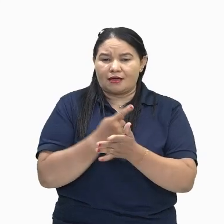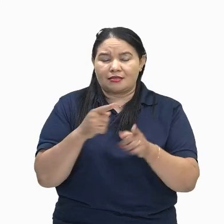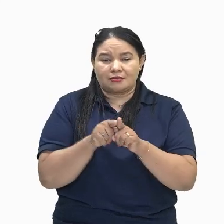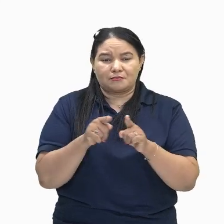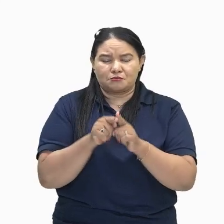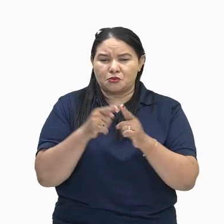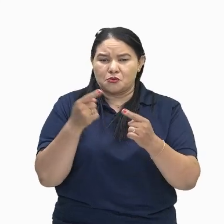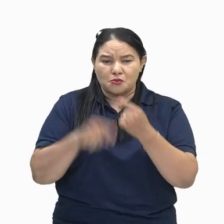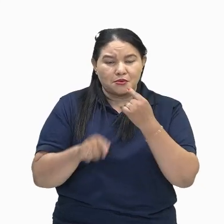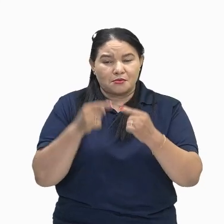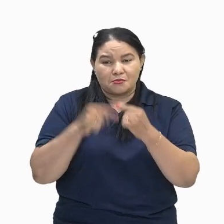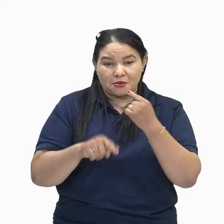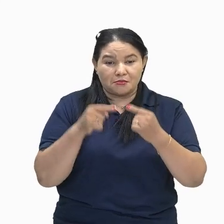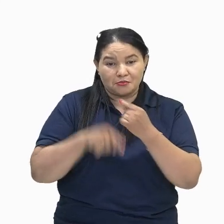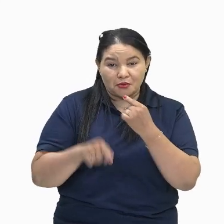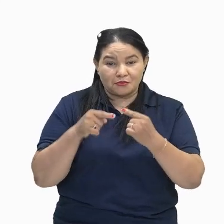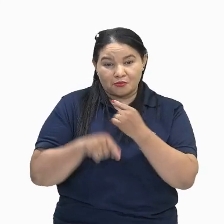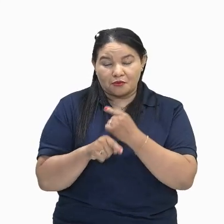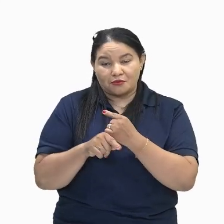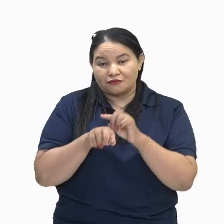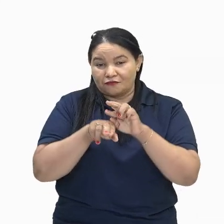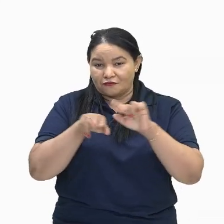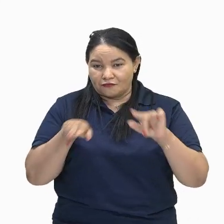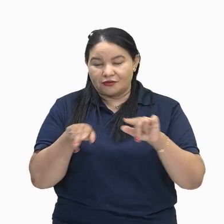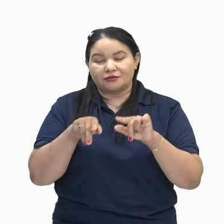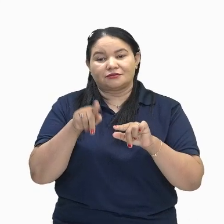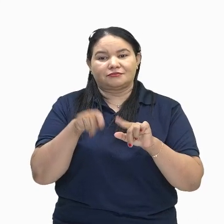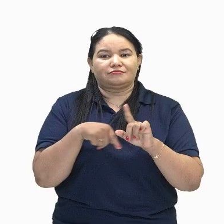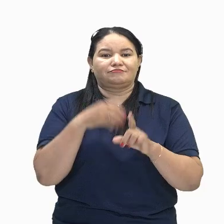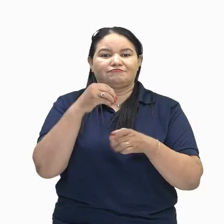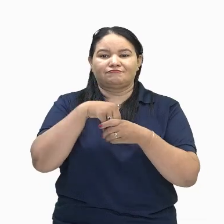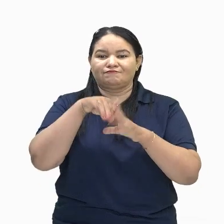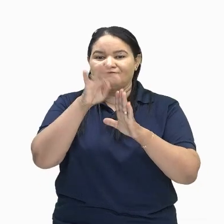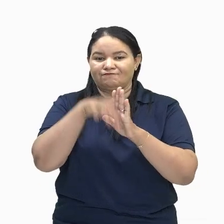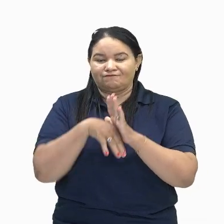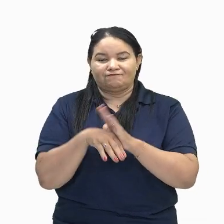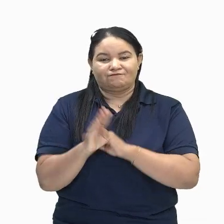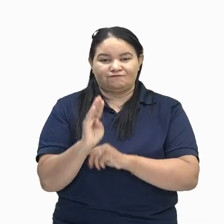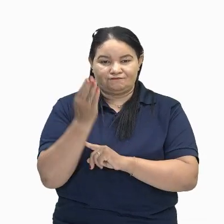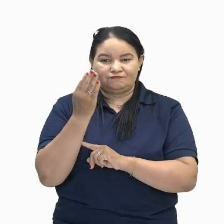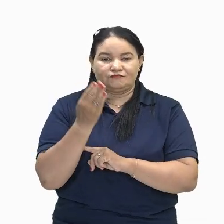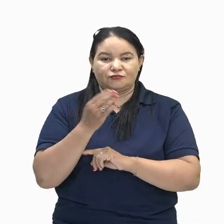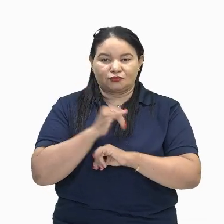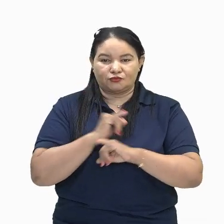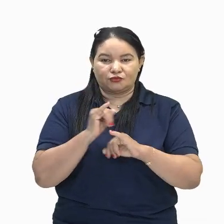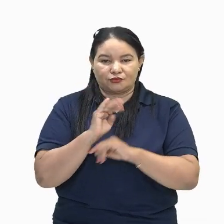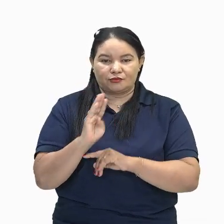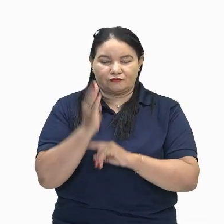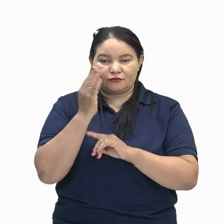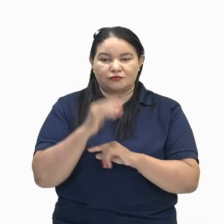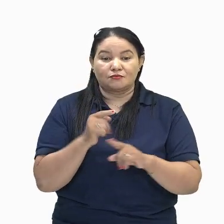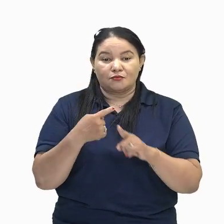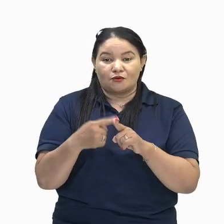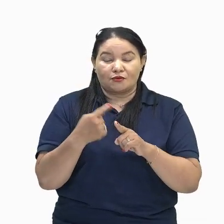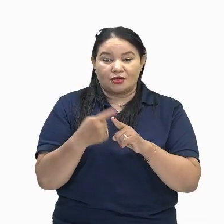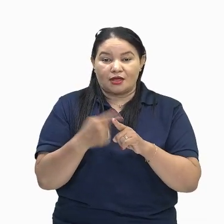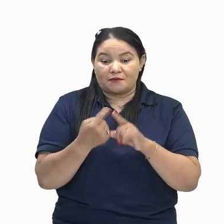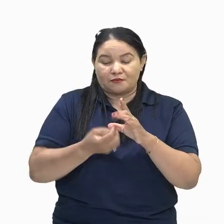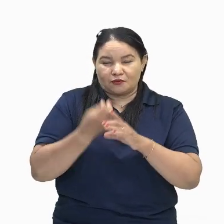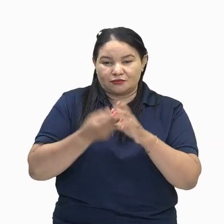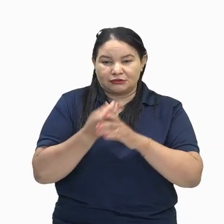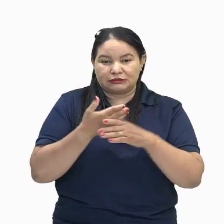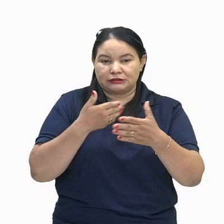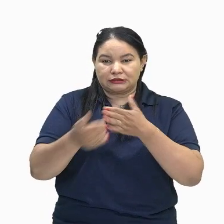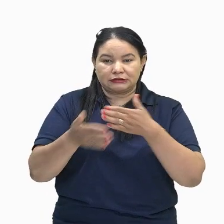eles aparecem muito em notícias falsas. Por quê? Porque é uma notícia produzida ali de